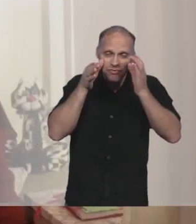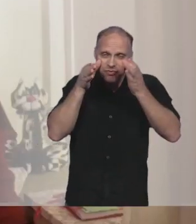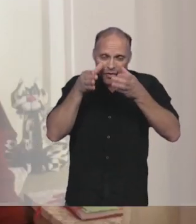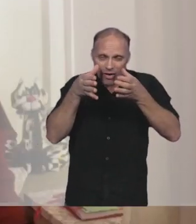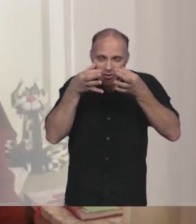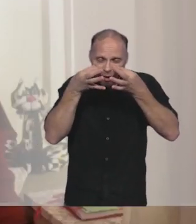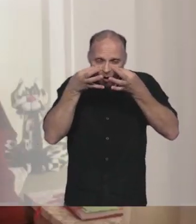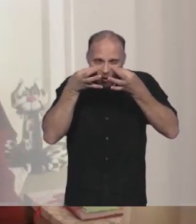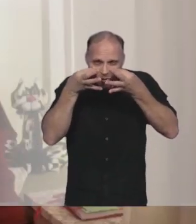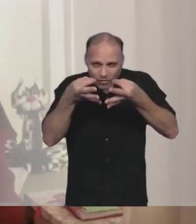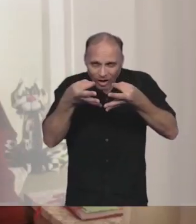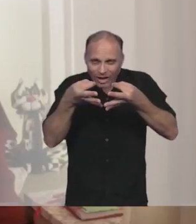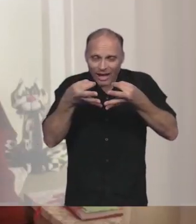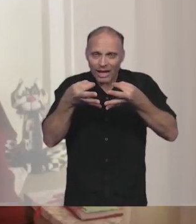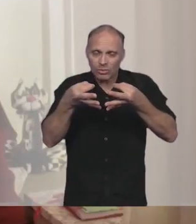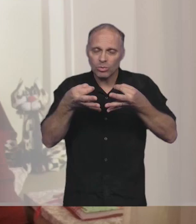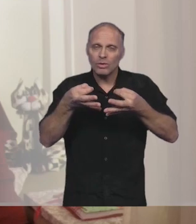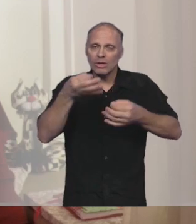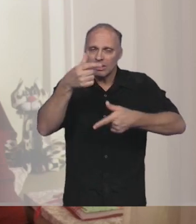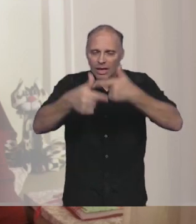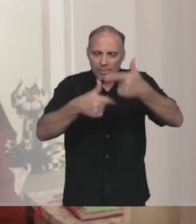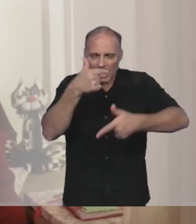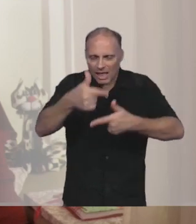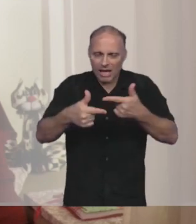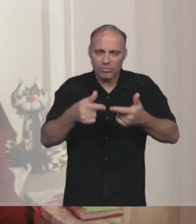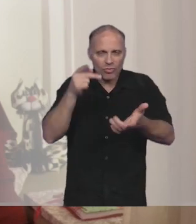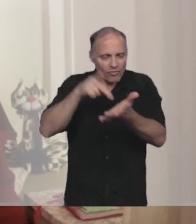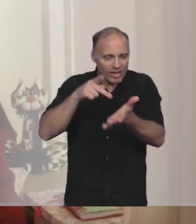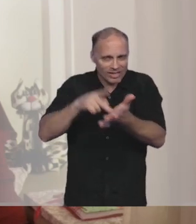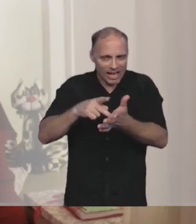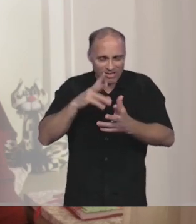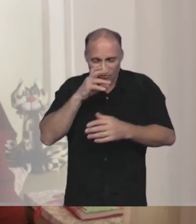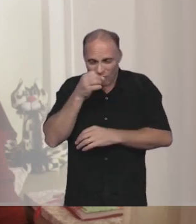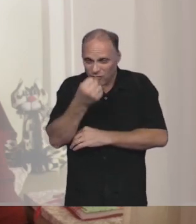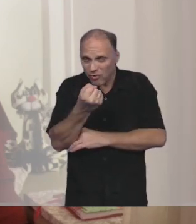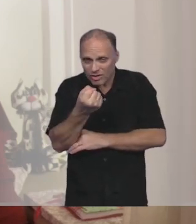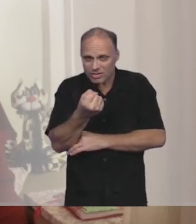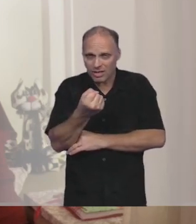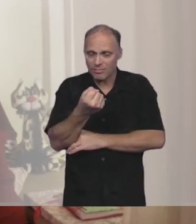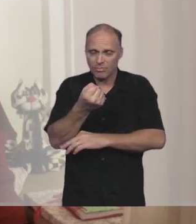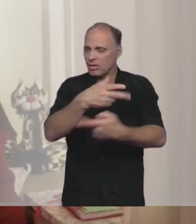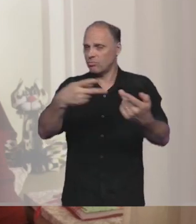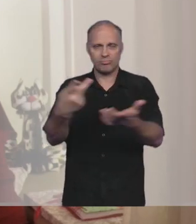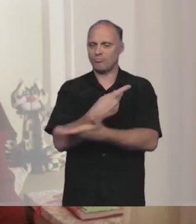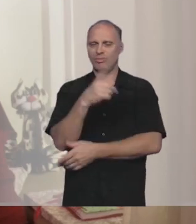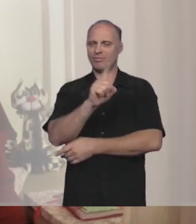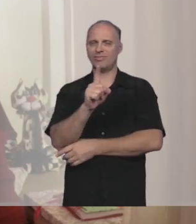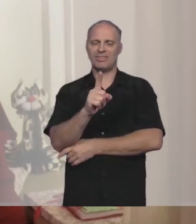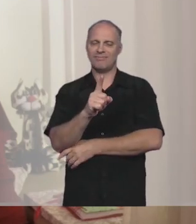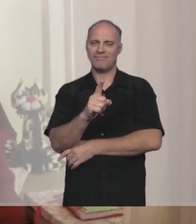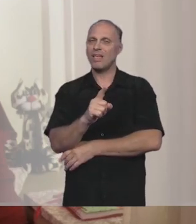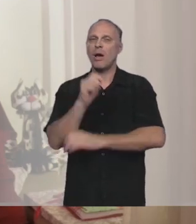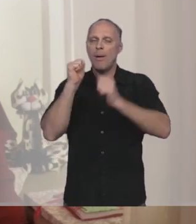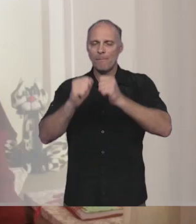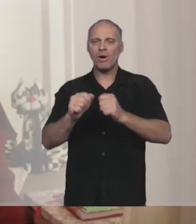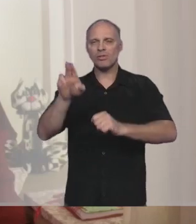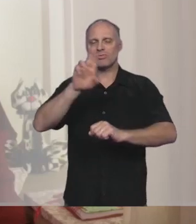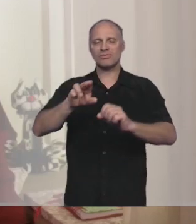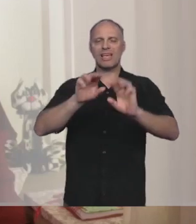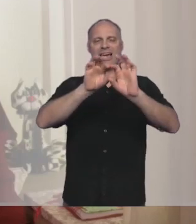intensidade, a coisa não acontece. Tu pode botar o cenário, tu pode arrecadar 100 mil só pro cenário.